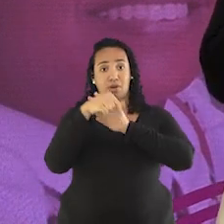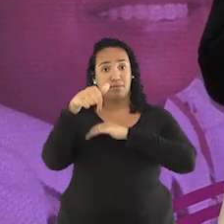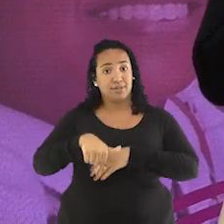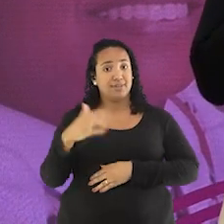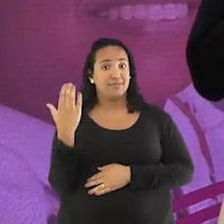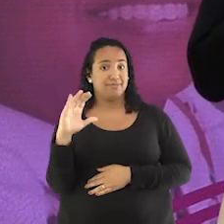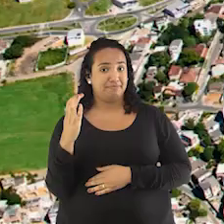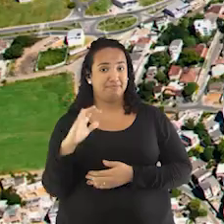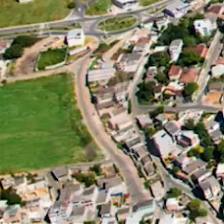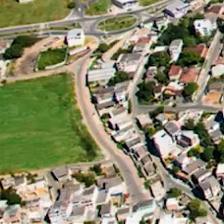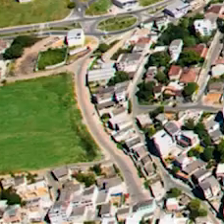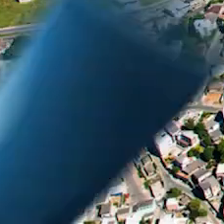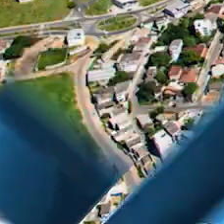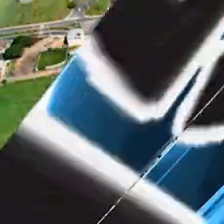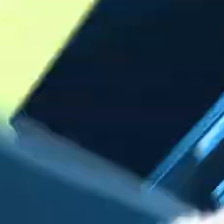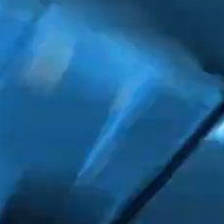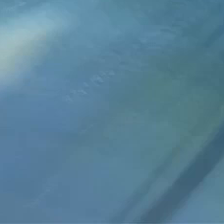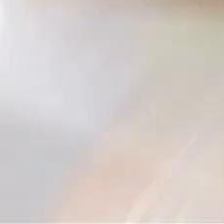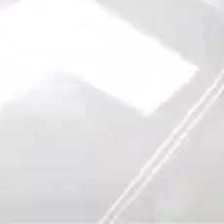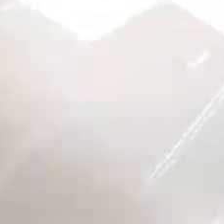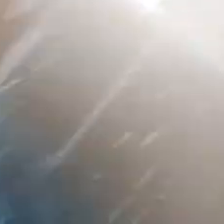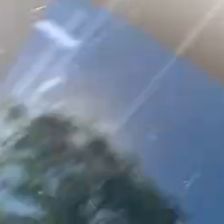de Cariacica.